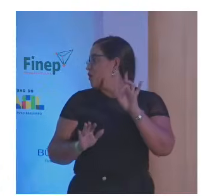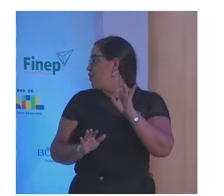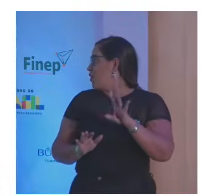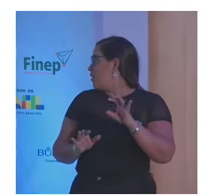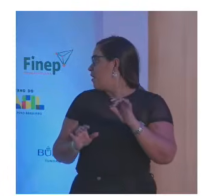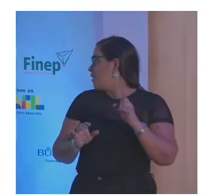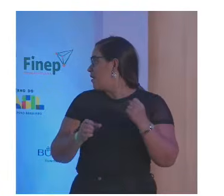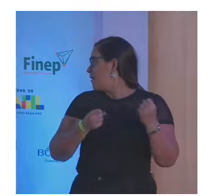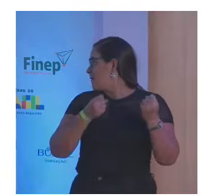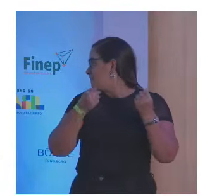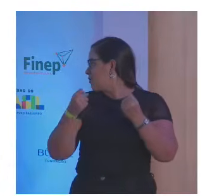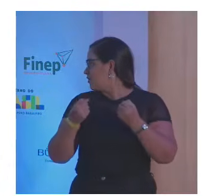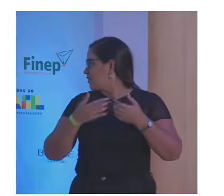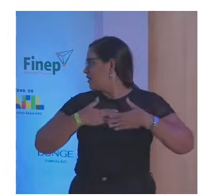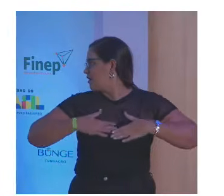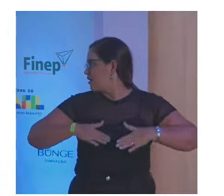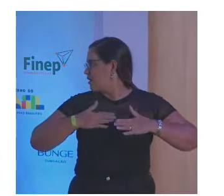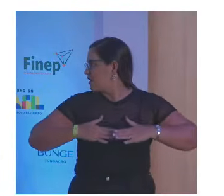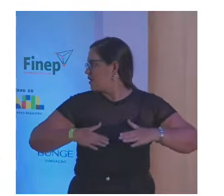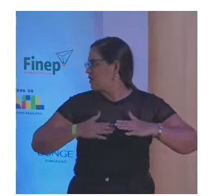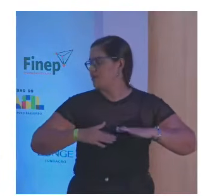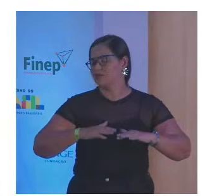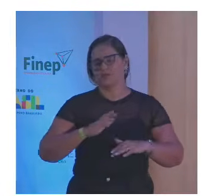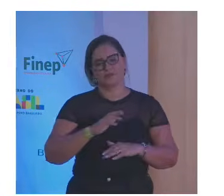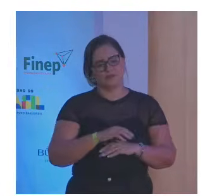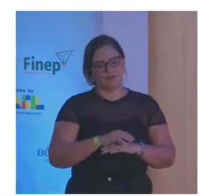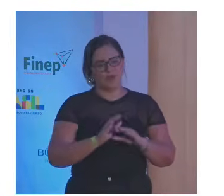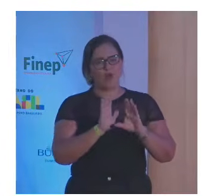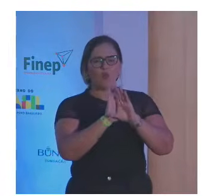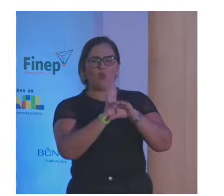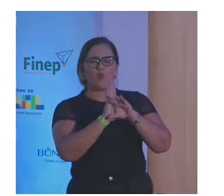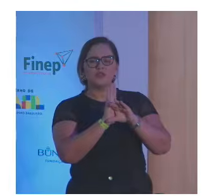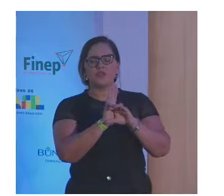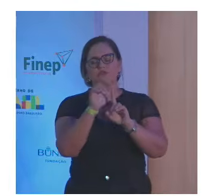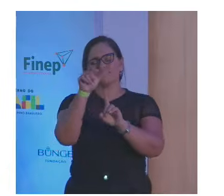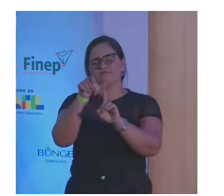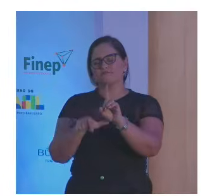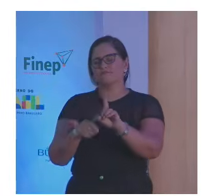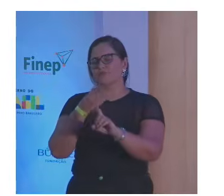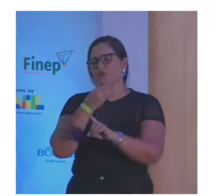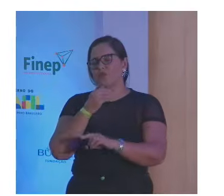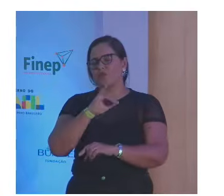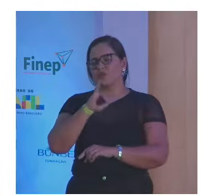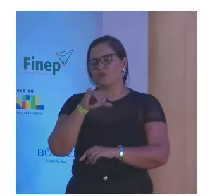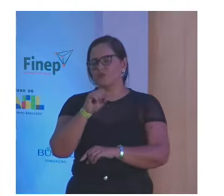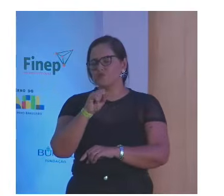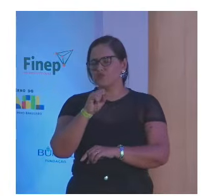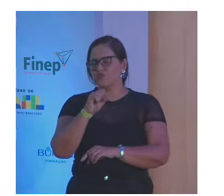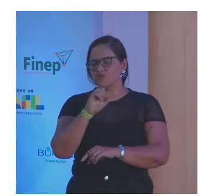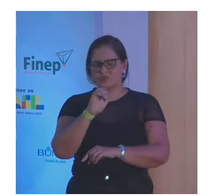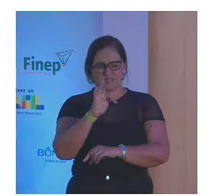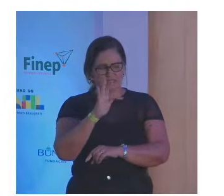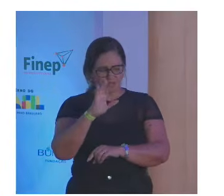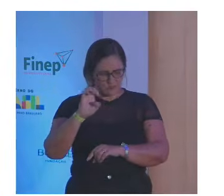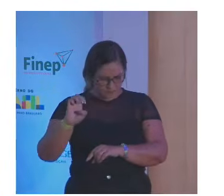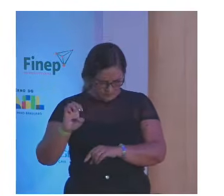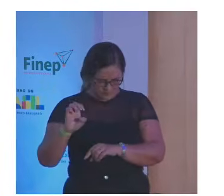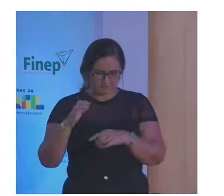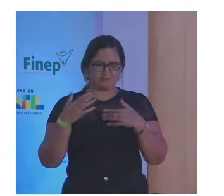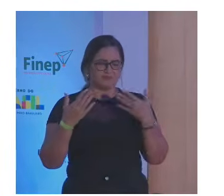de poder brando. Poder brando é um conceito de Joseph Nee, que ele reproduziu agora em 2017, mas é de